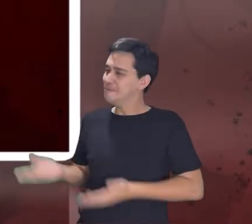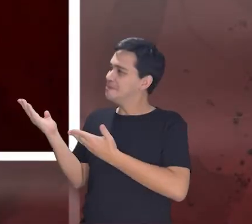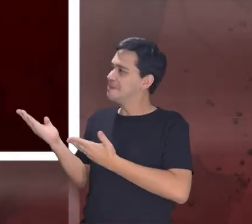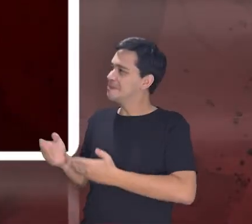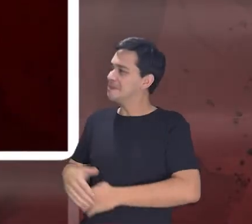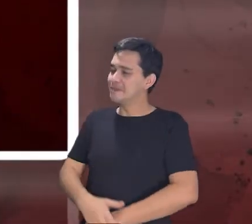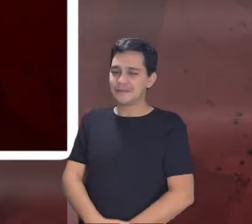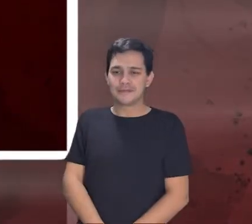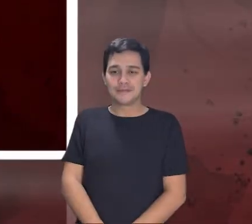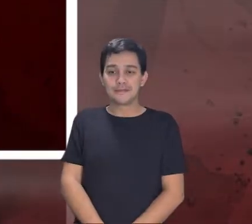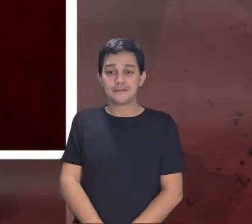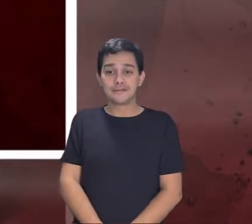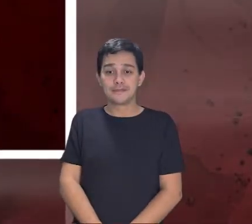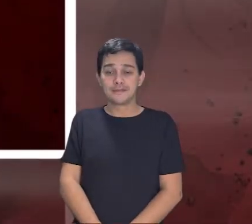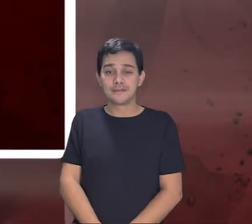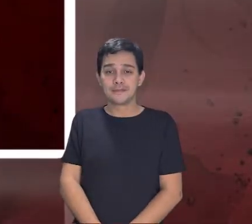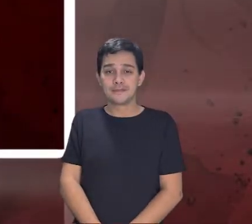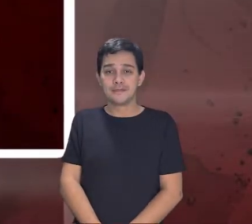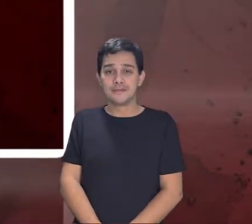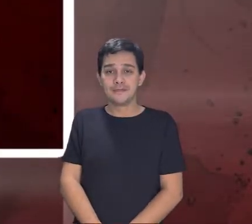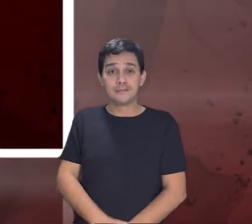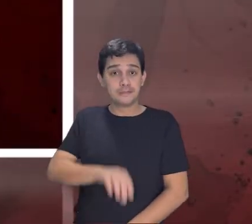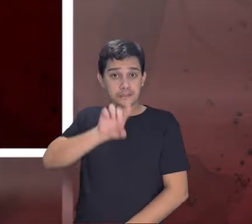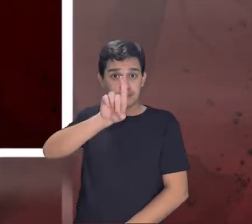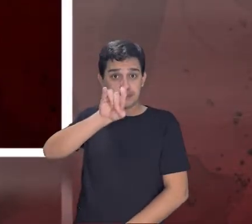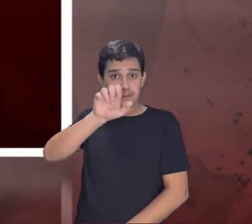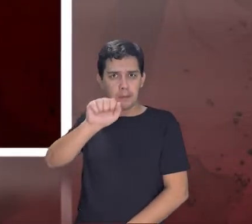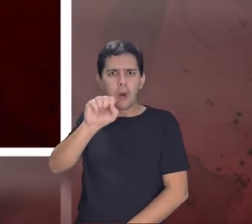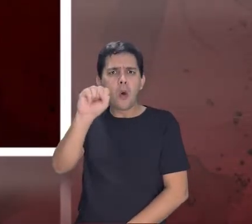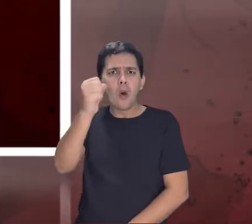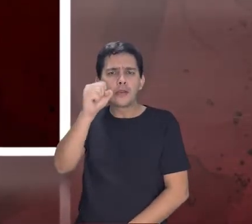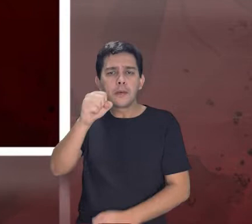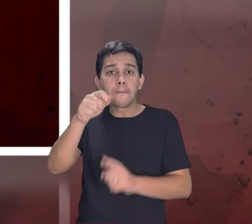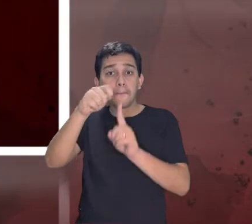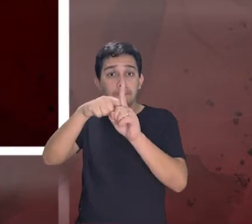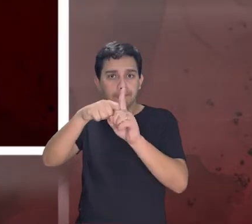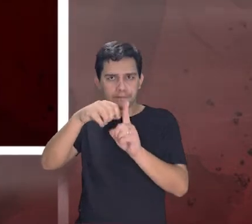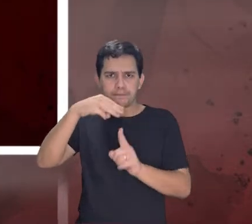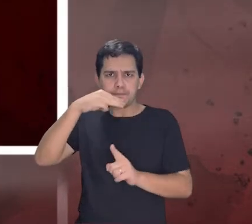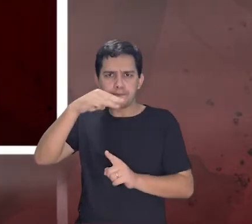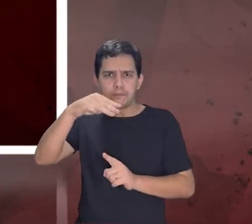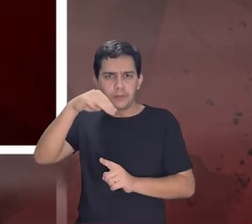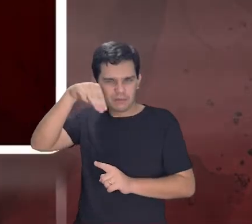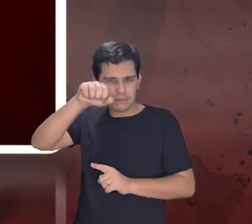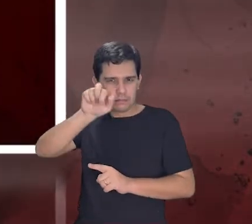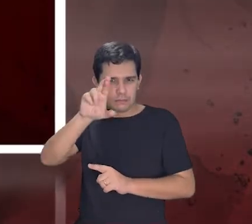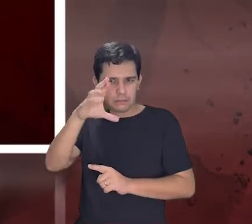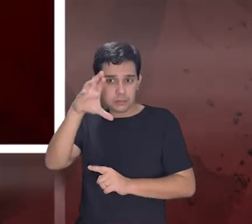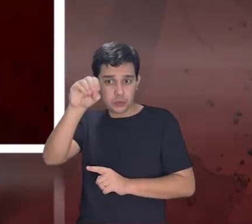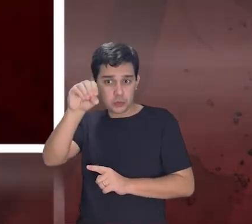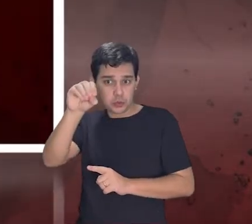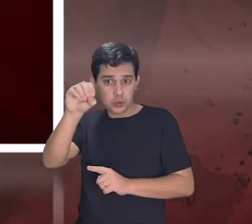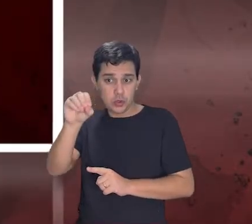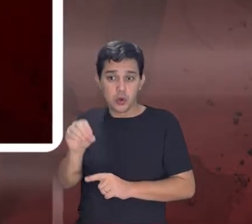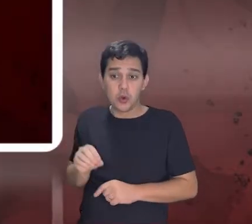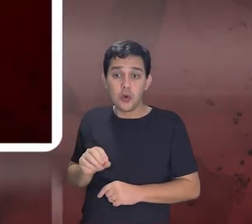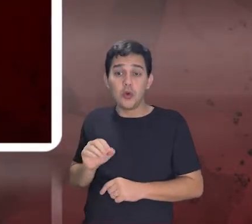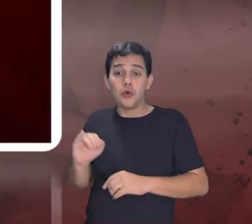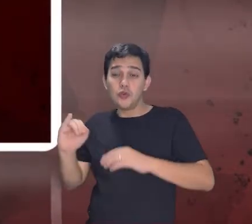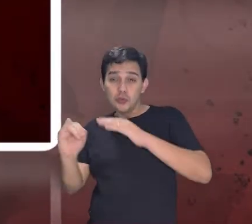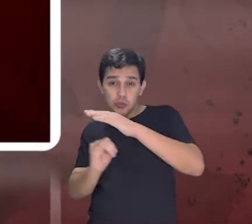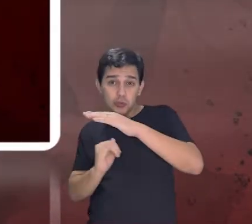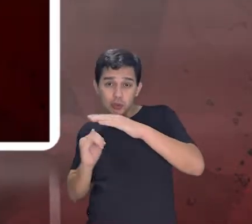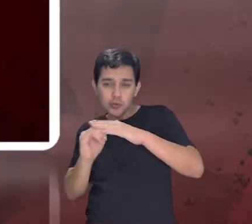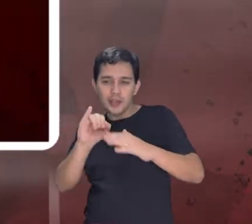março, data em que se comemora o Dia Internacional da Mulher, o Instituto de Educação Roberto Bernardes Barroso,